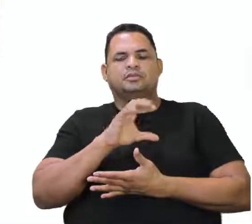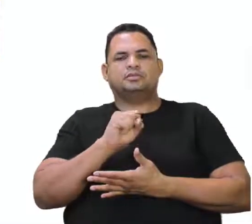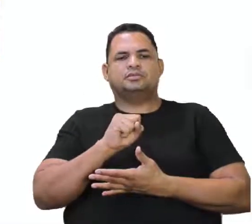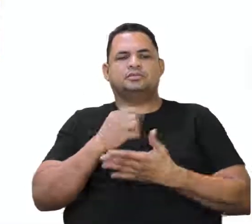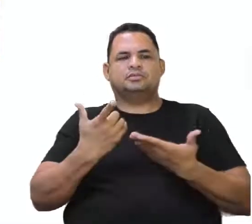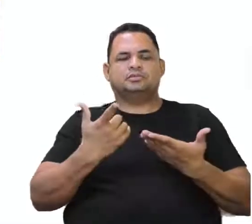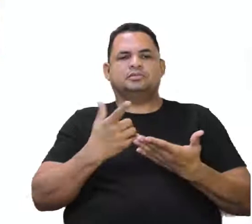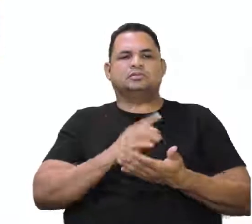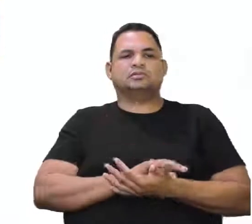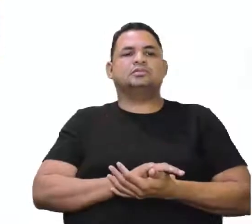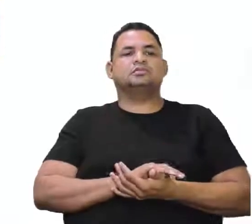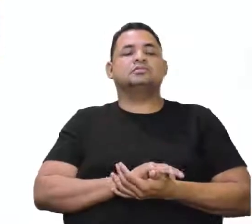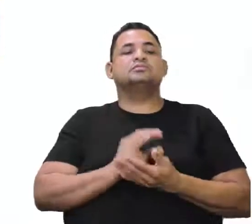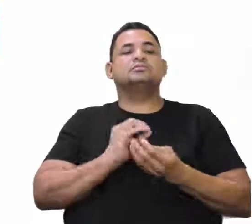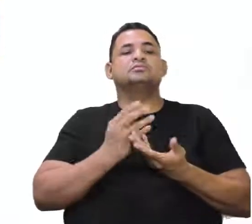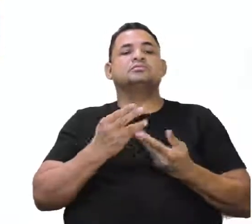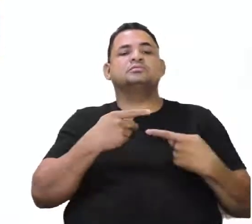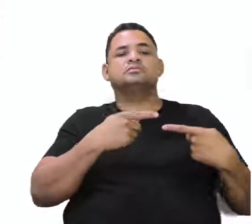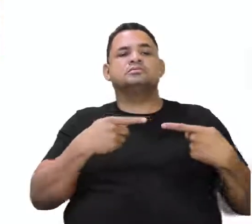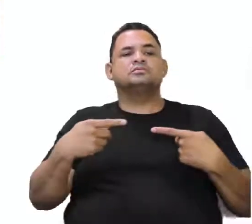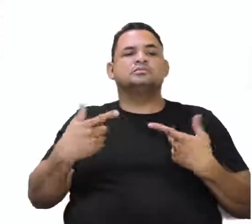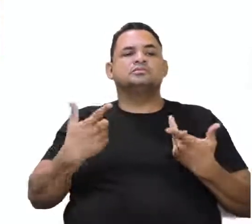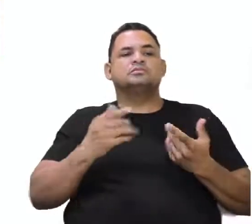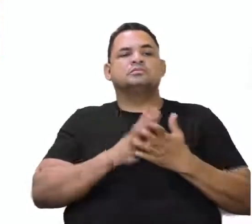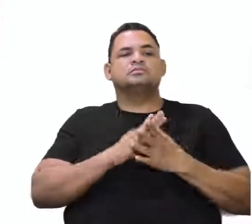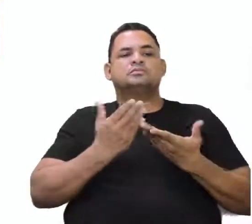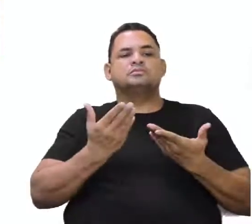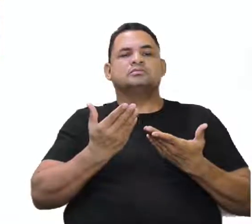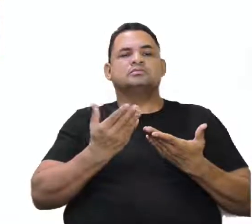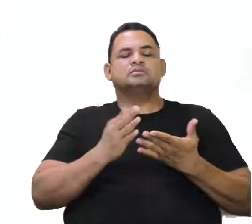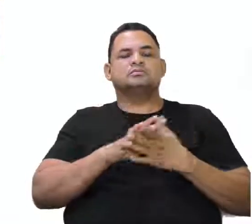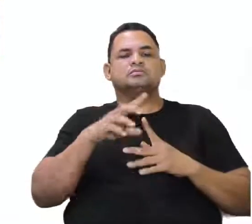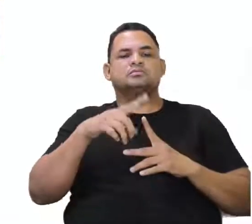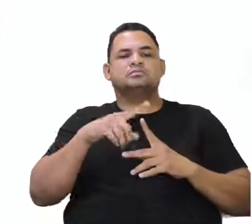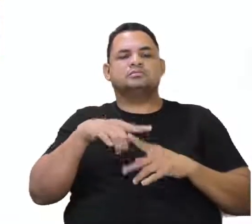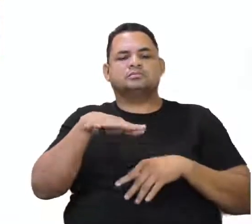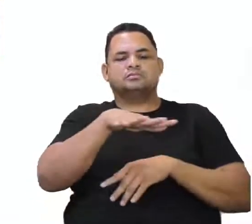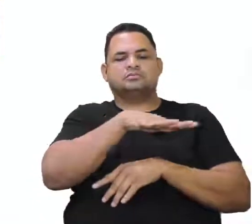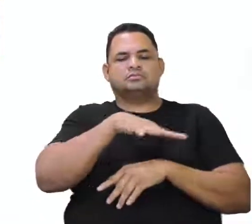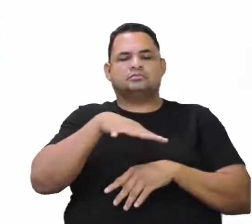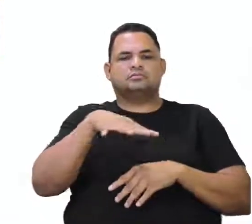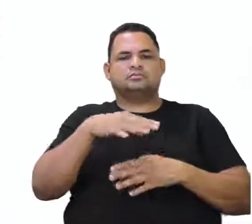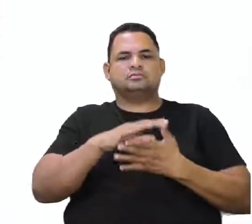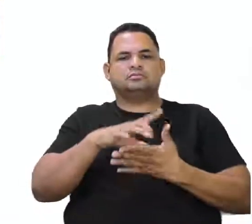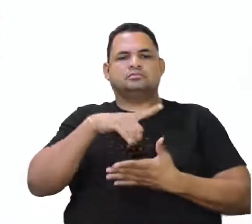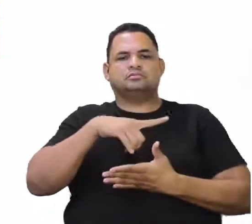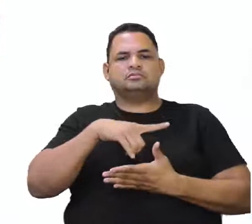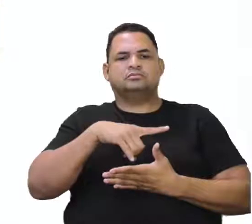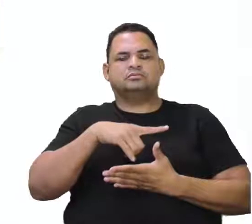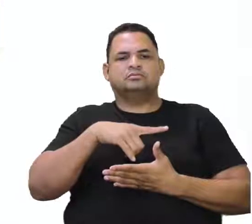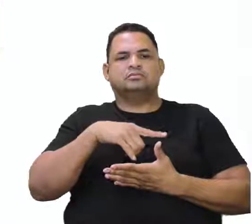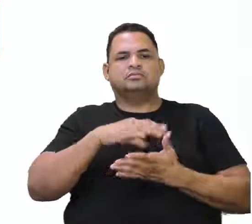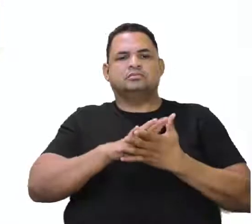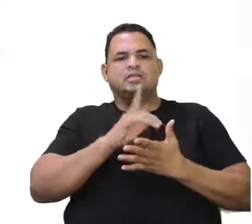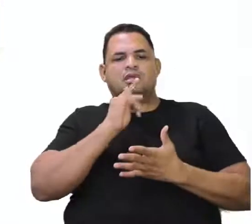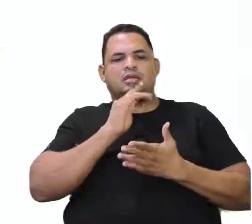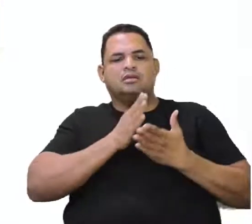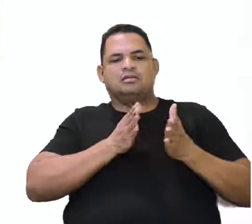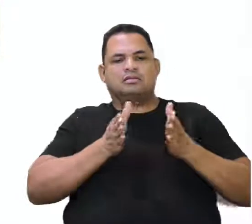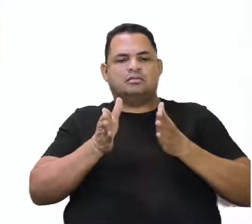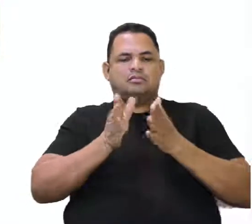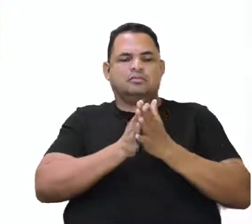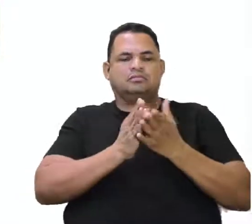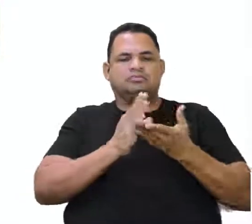abióticos, tá? Que estão relacionados aos tipos de ambiente. Aí você tem o corpo hídrico,